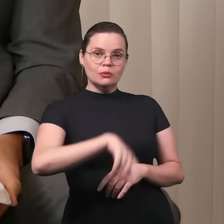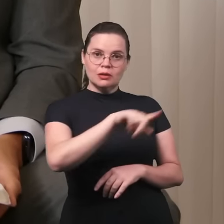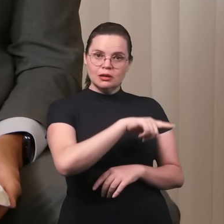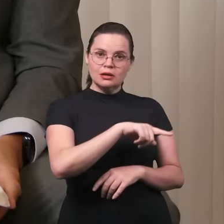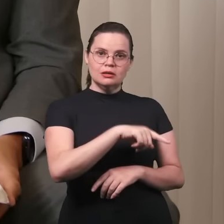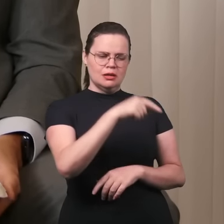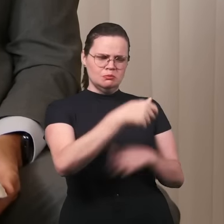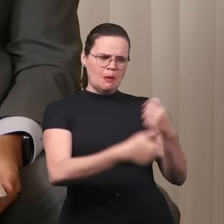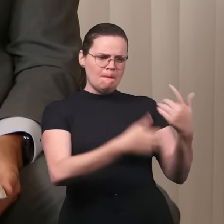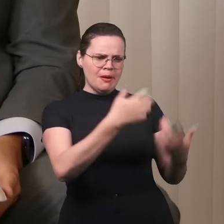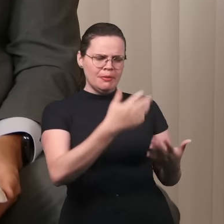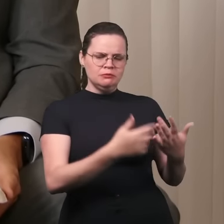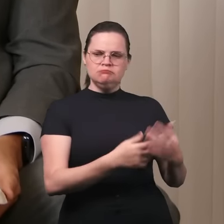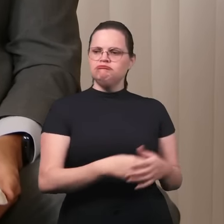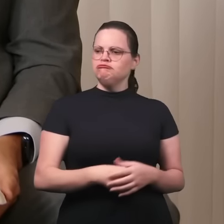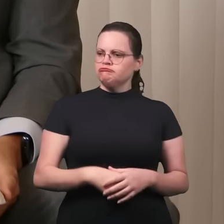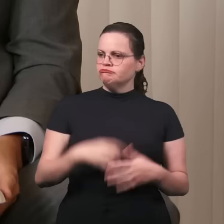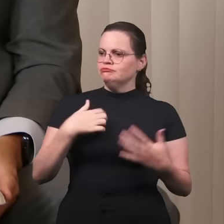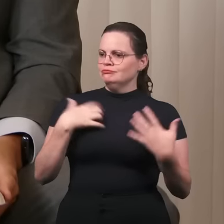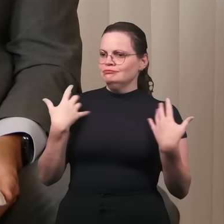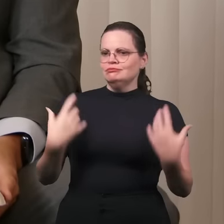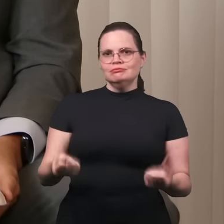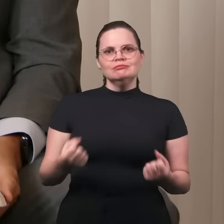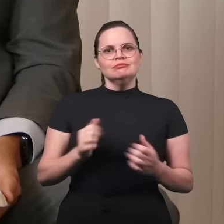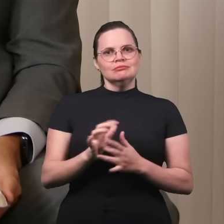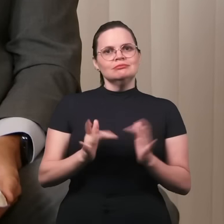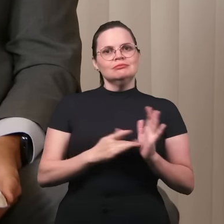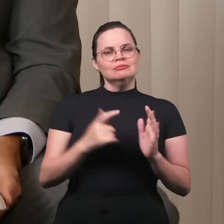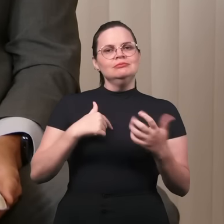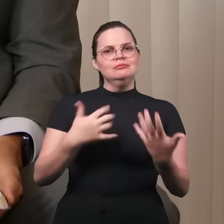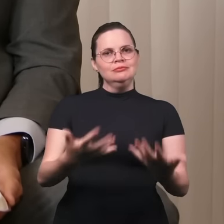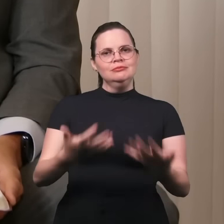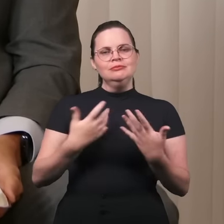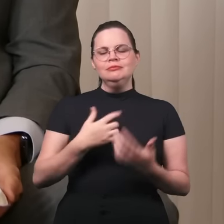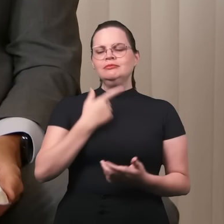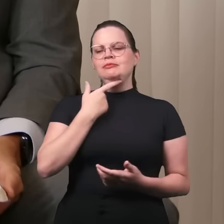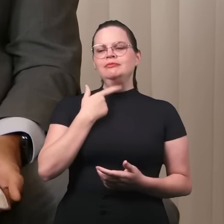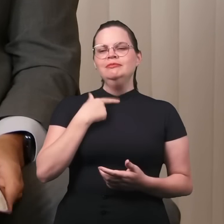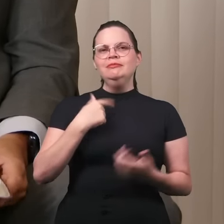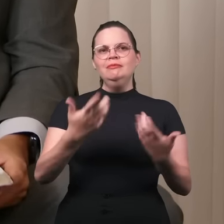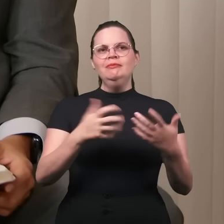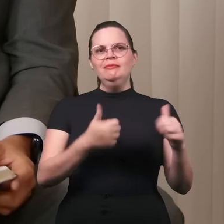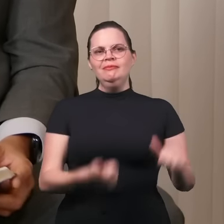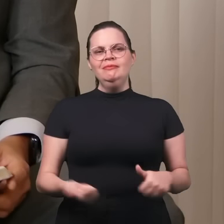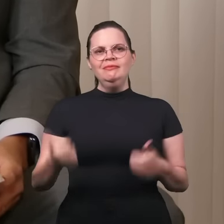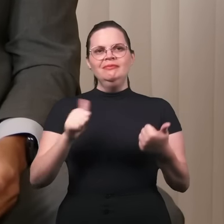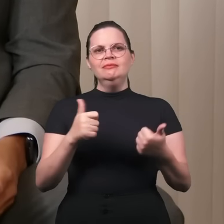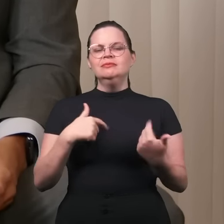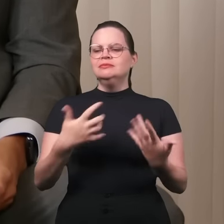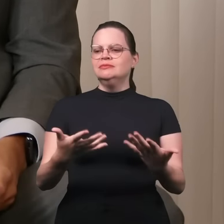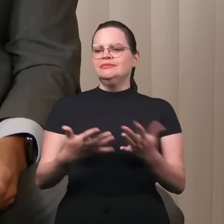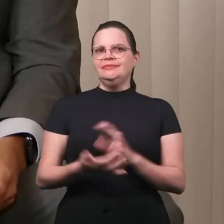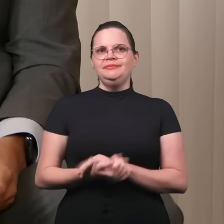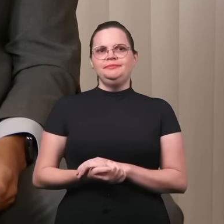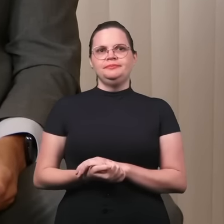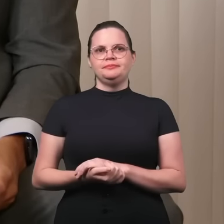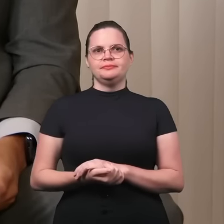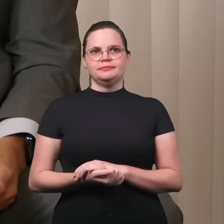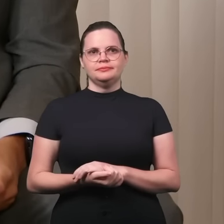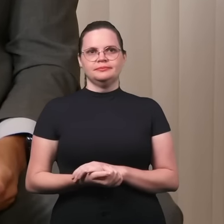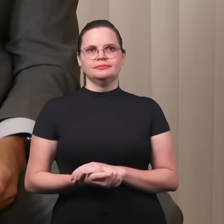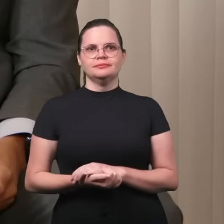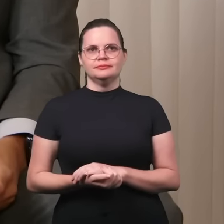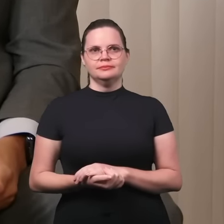conversão. Ele desejou, né, através da palavra, conhecendo quem é Jesus, ele falou assim, esse é o dono dessa